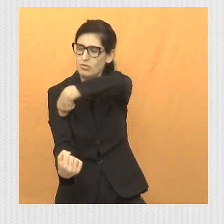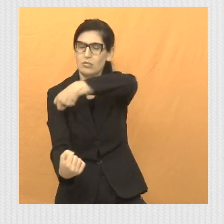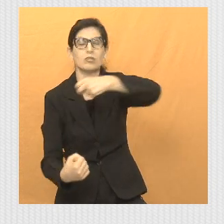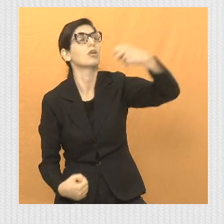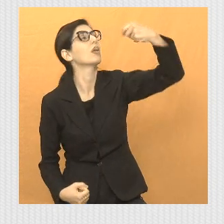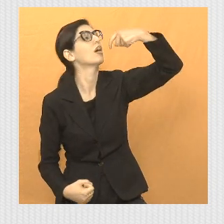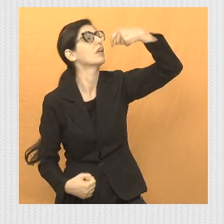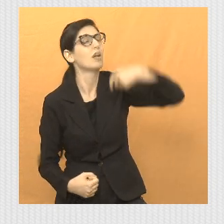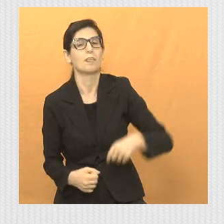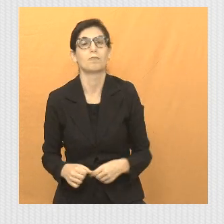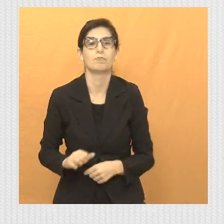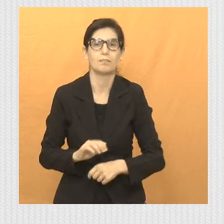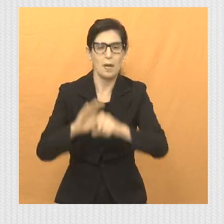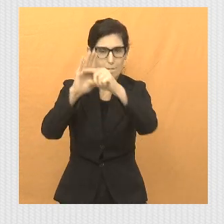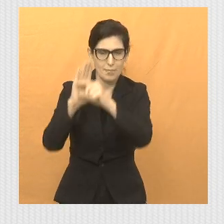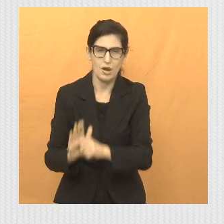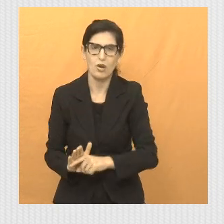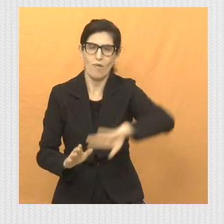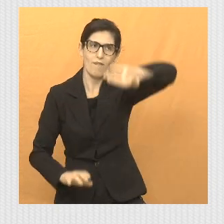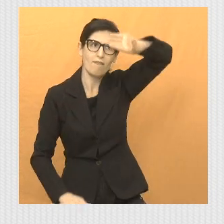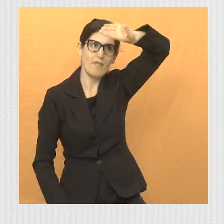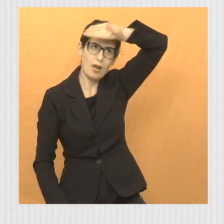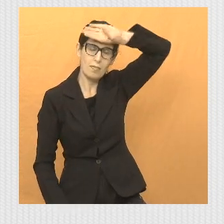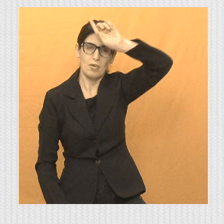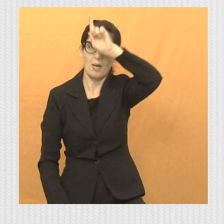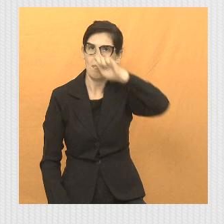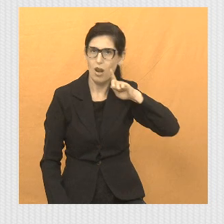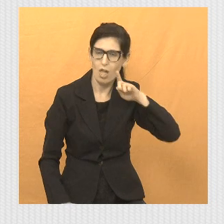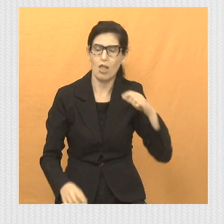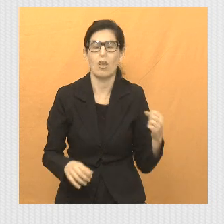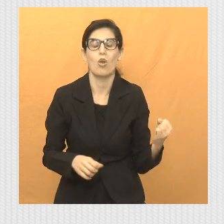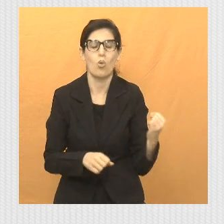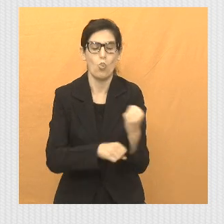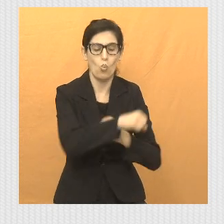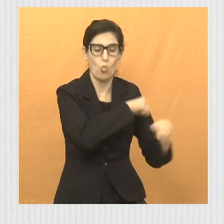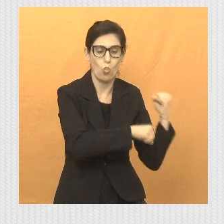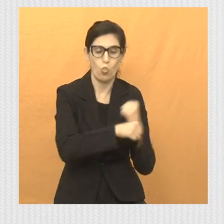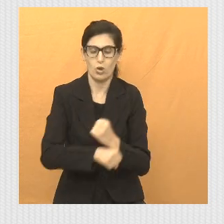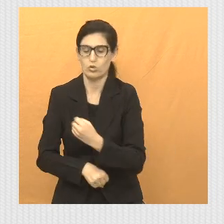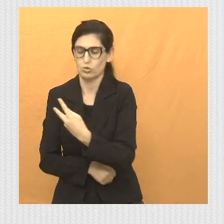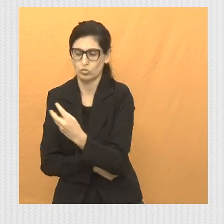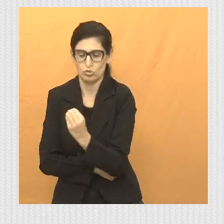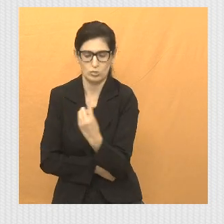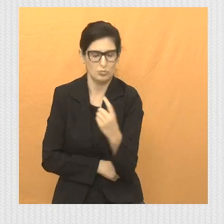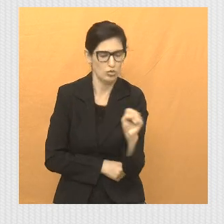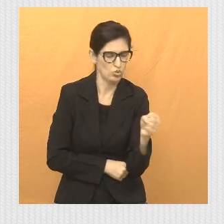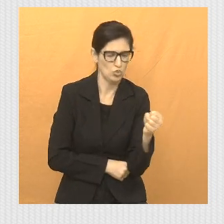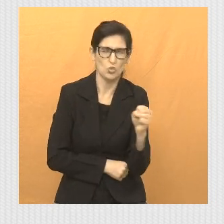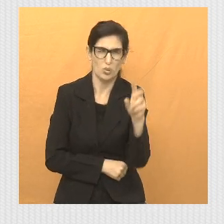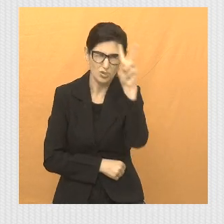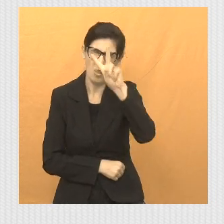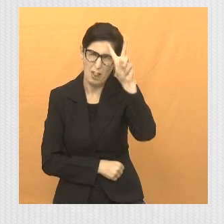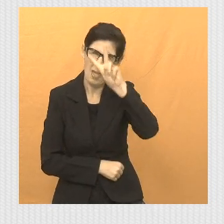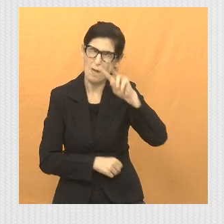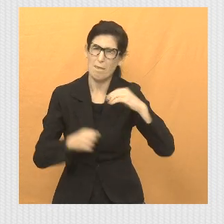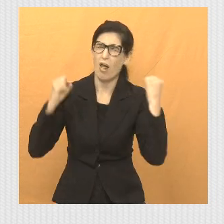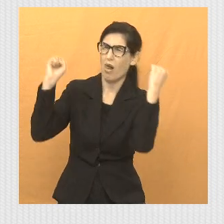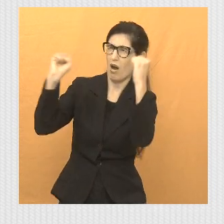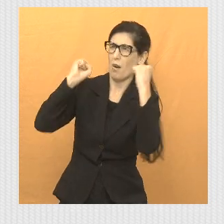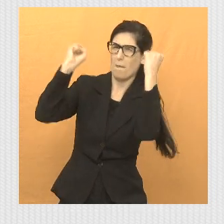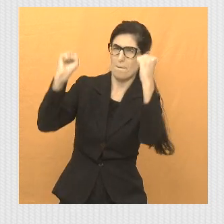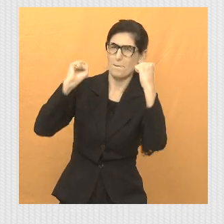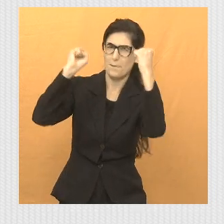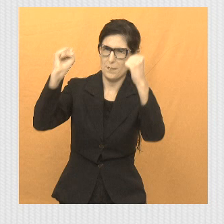febre amarela aplicadas no ano de 2018, em função daquela campanha